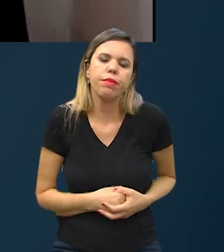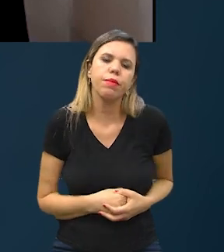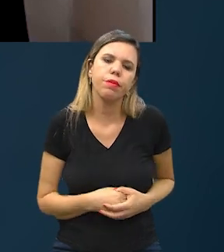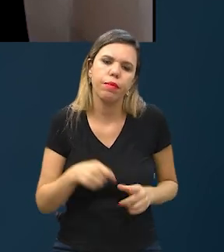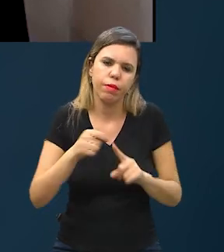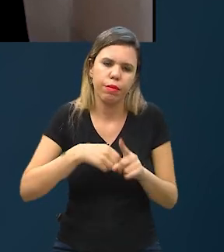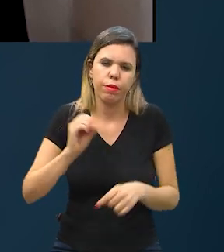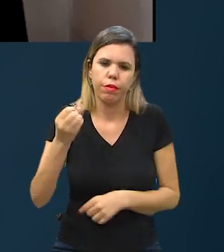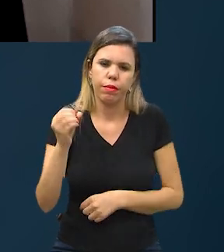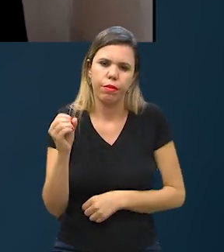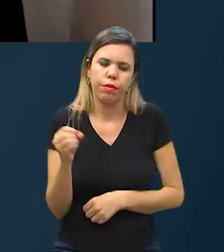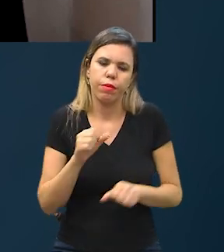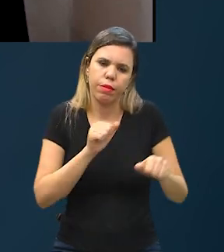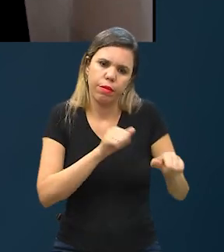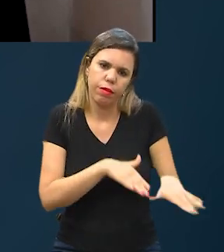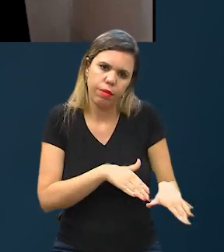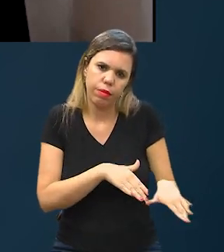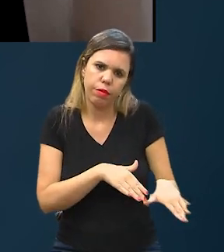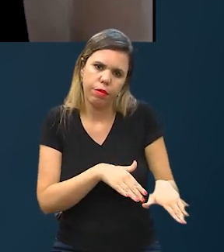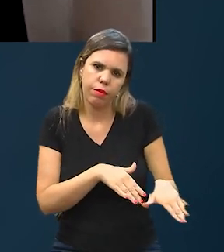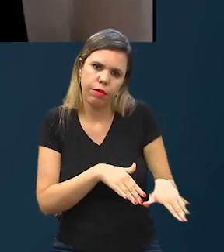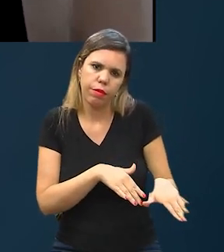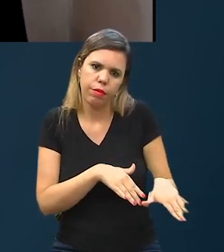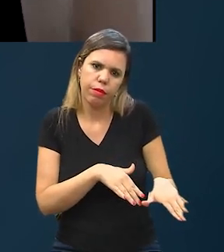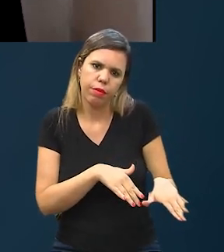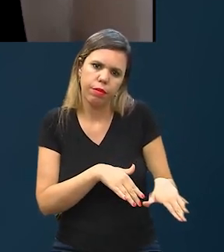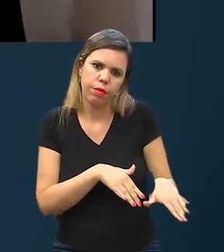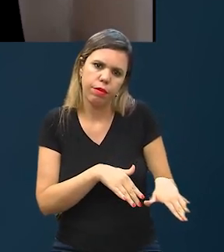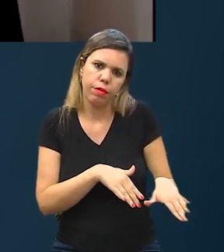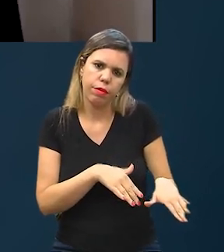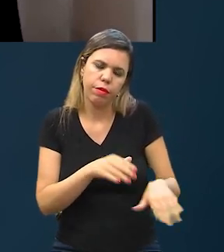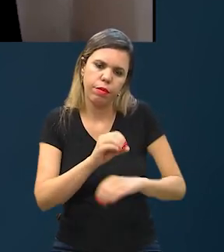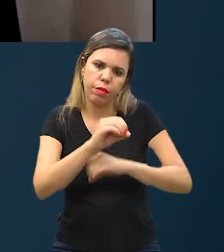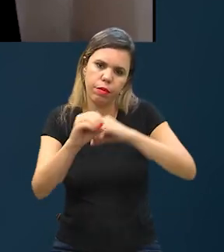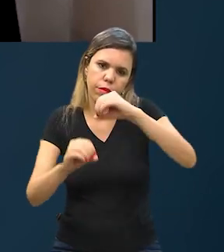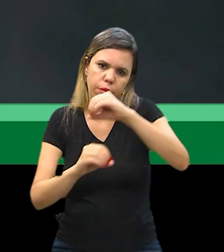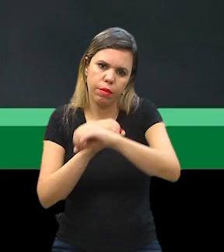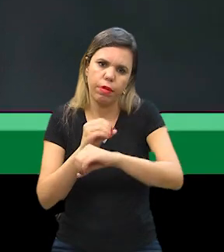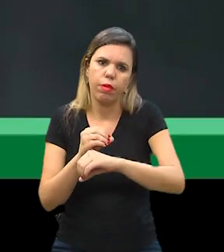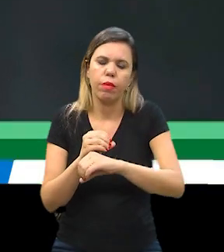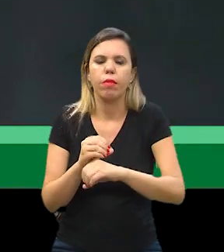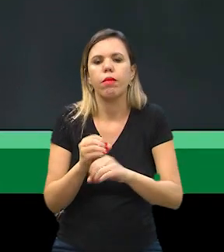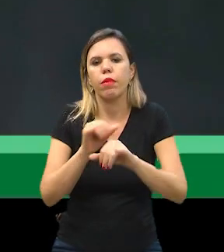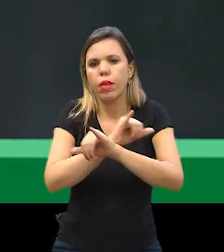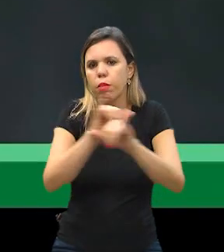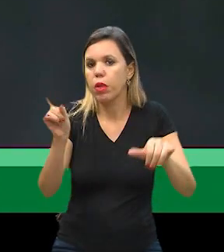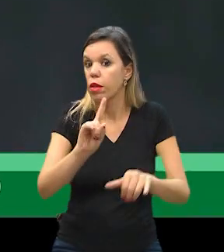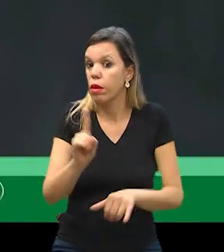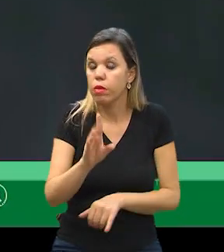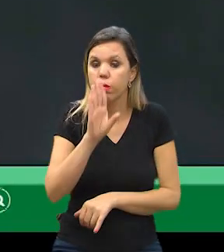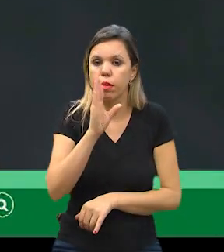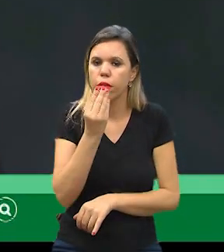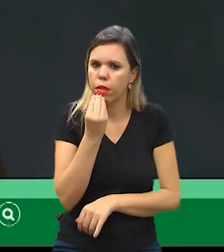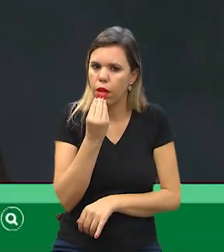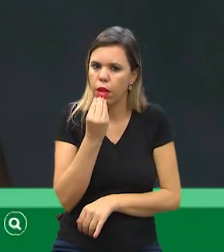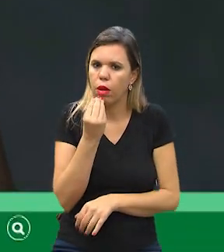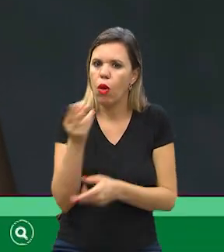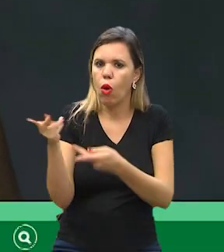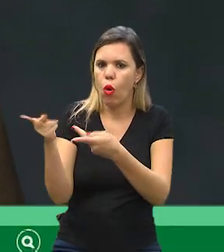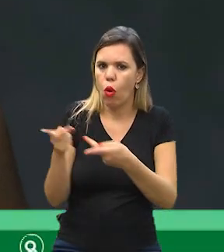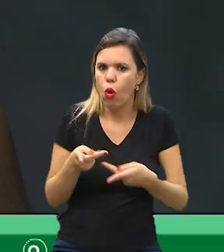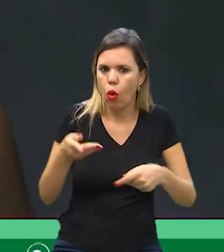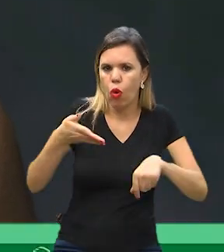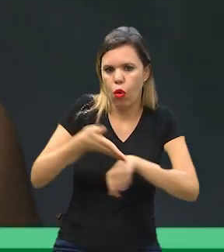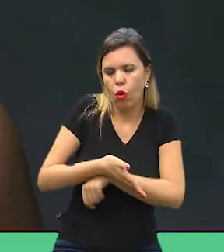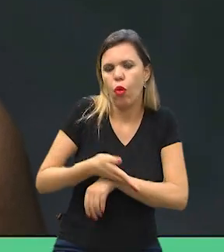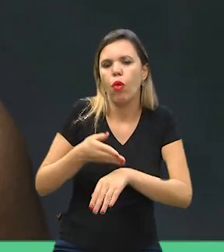de outubro, setembro, outubro, a FEAC lançou a campanha Não Se Cale e convidou a agência para fazer